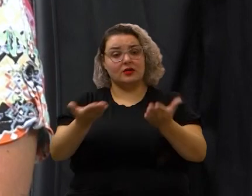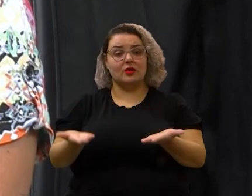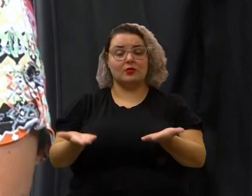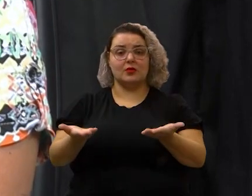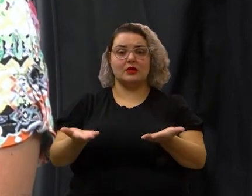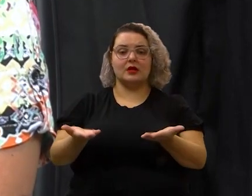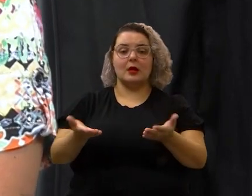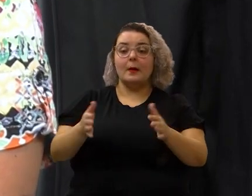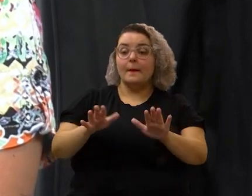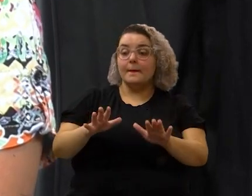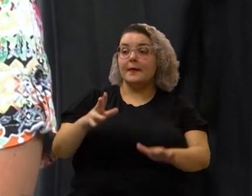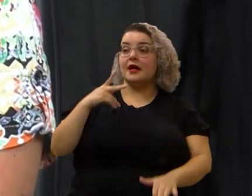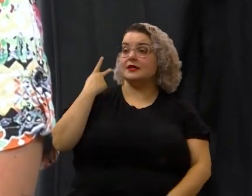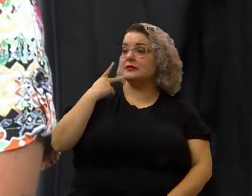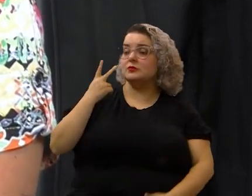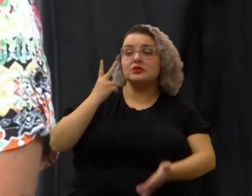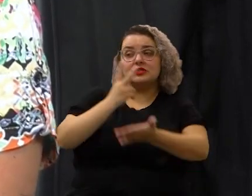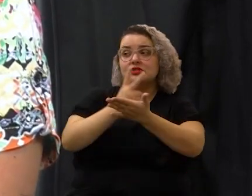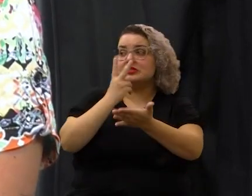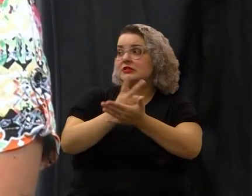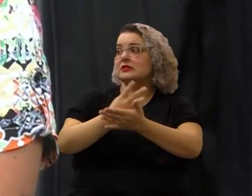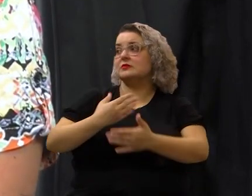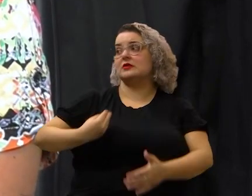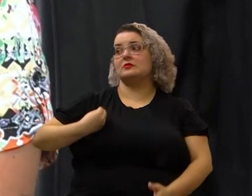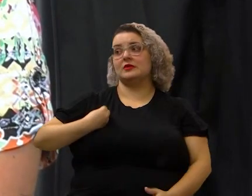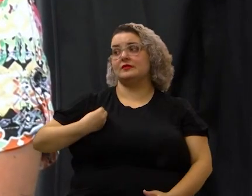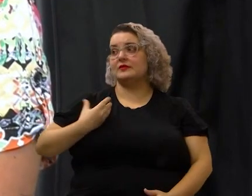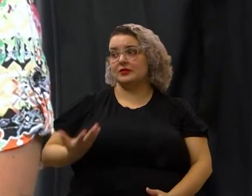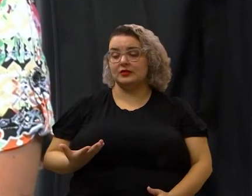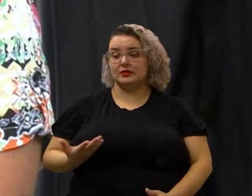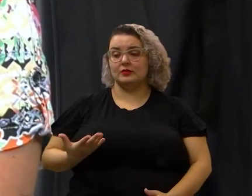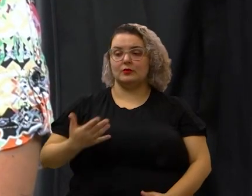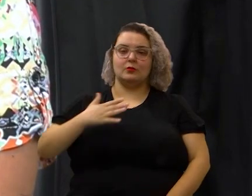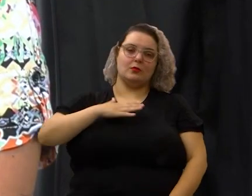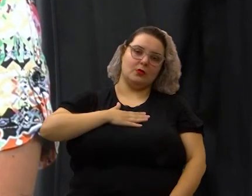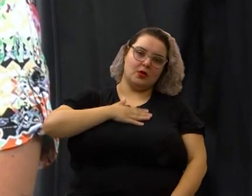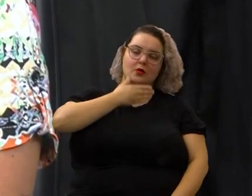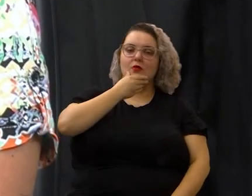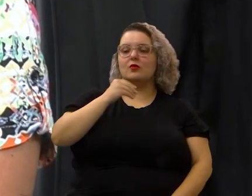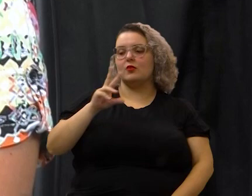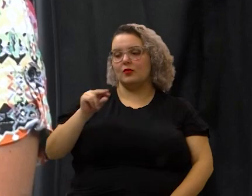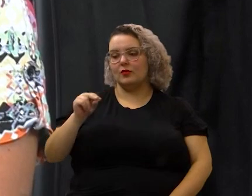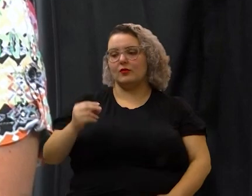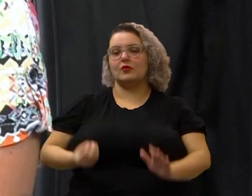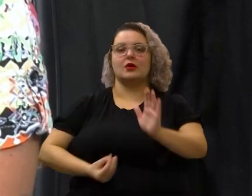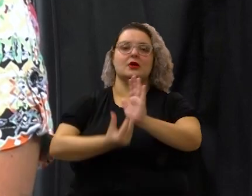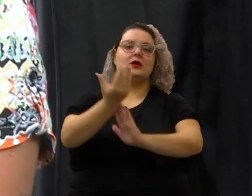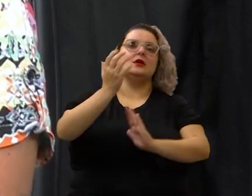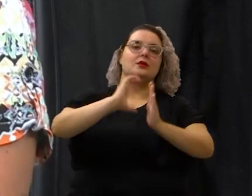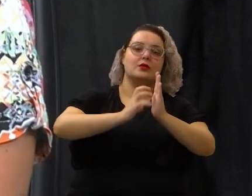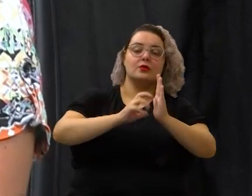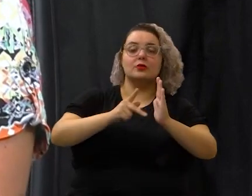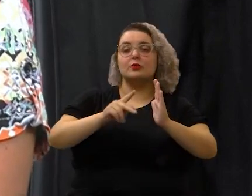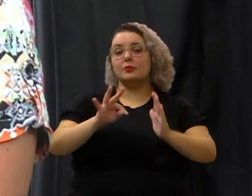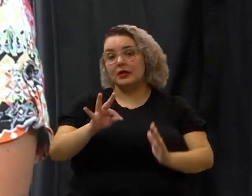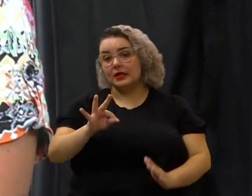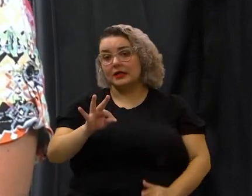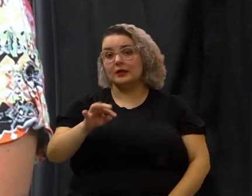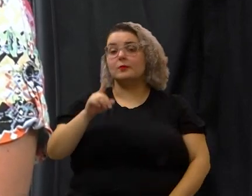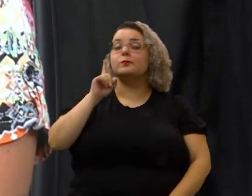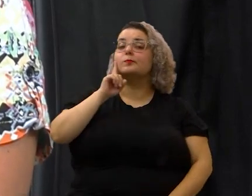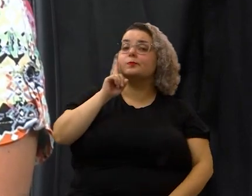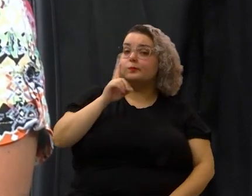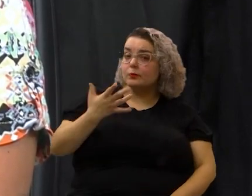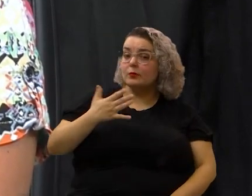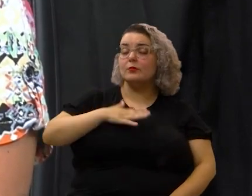Sim. Mas a política sempre fez parte da minha vida, né? Porque o meu avô foi um dos fundadores do PT de Americana,